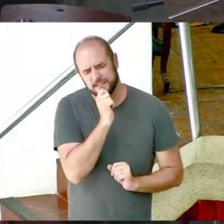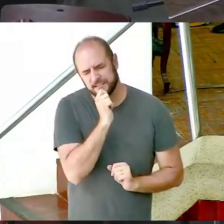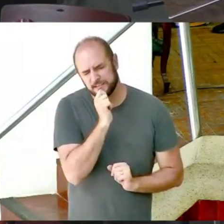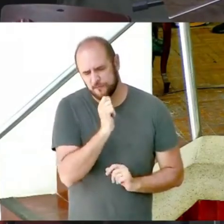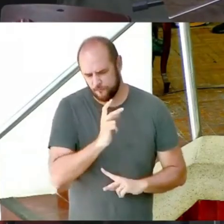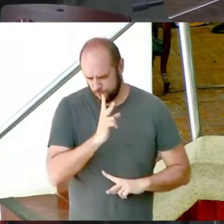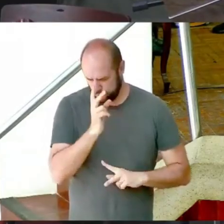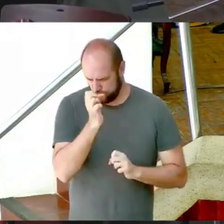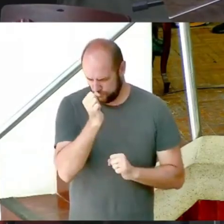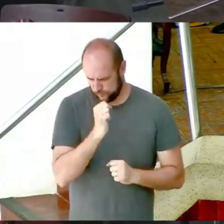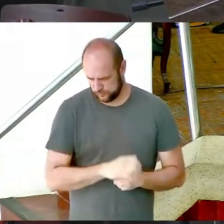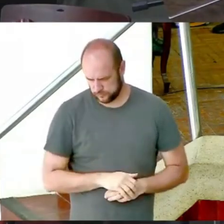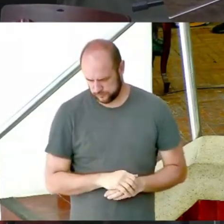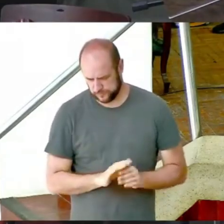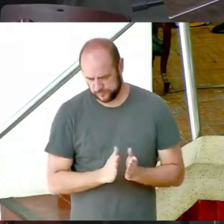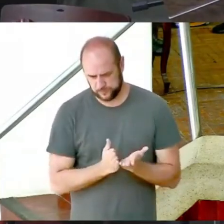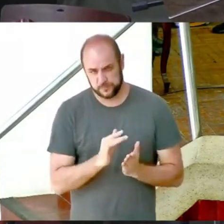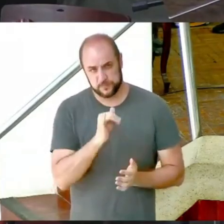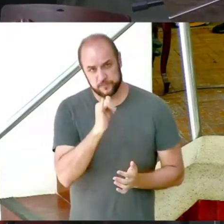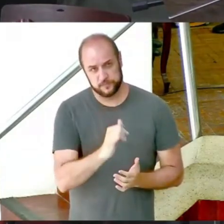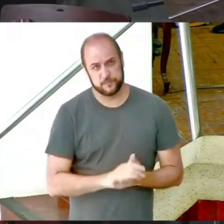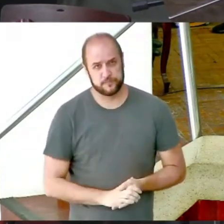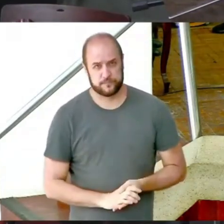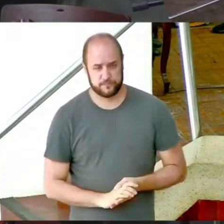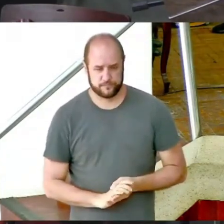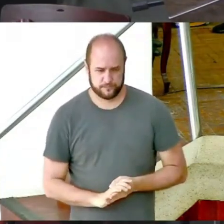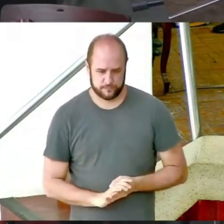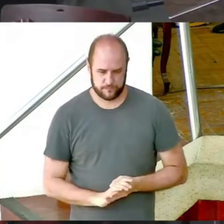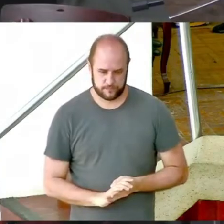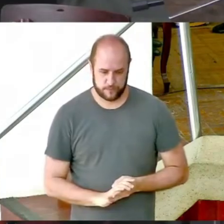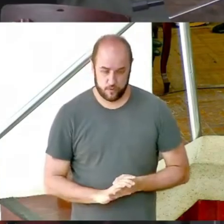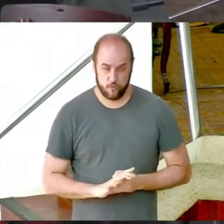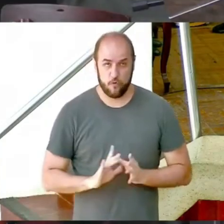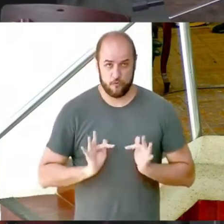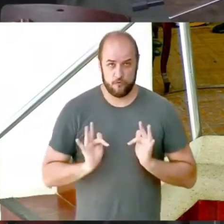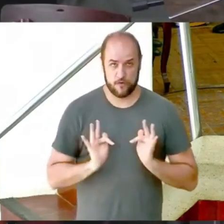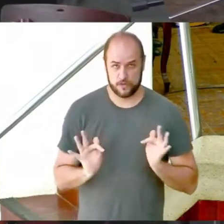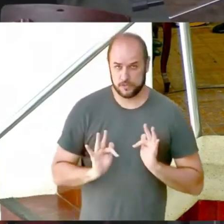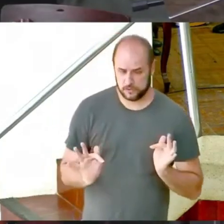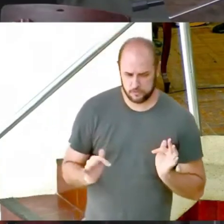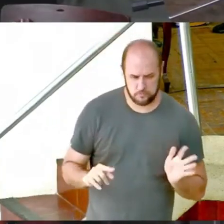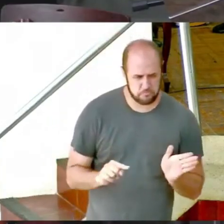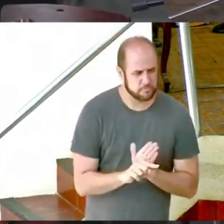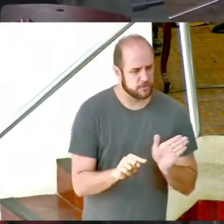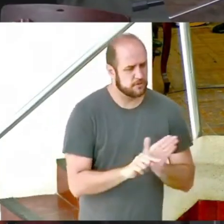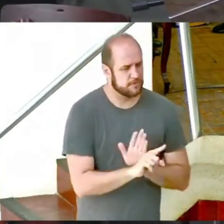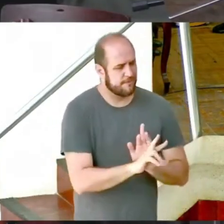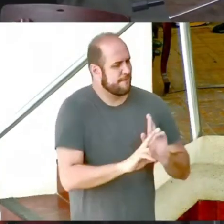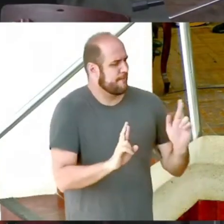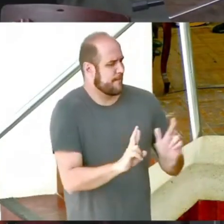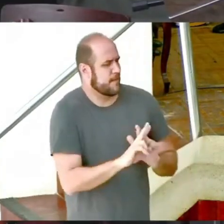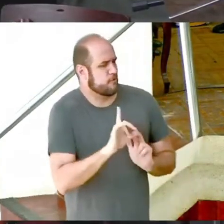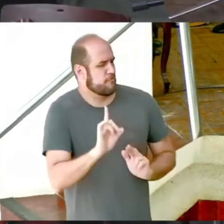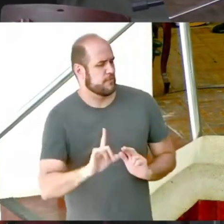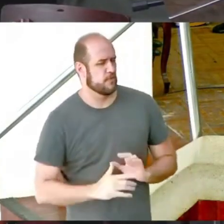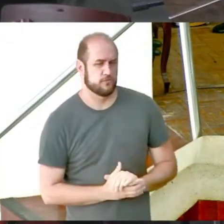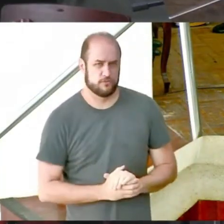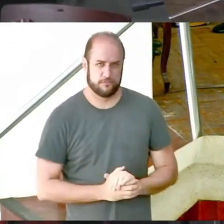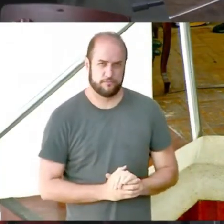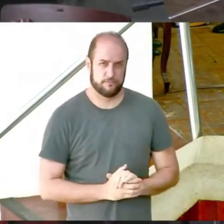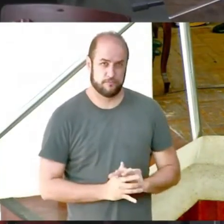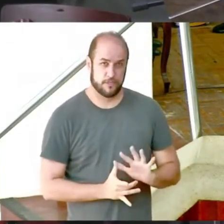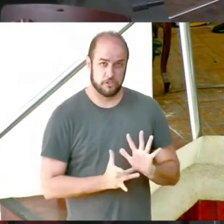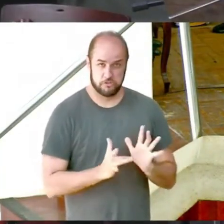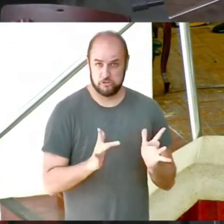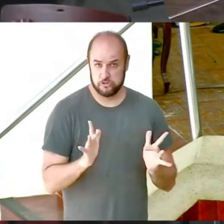Diz o texto: indagado pelos fariseus sobre quando viria o reino de Deus,